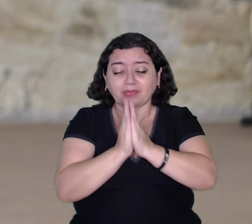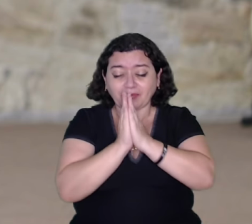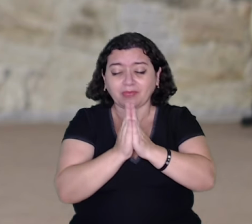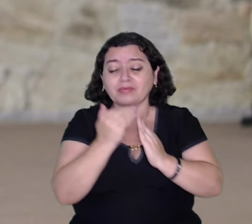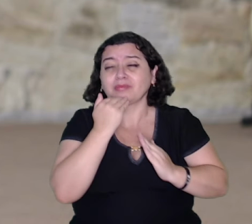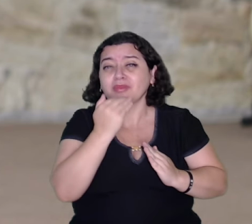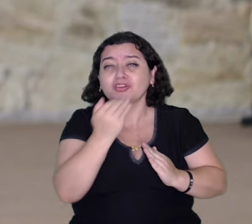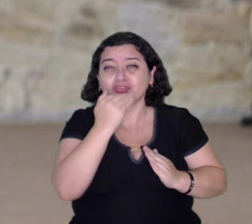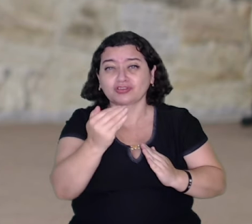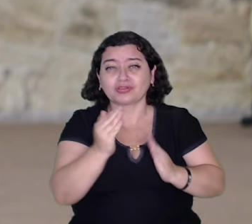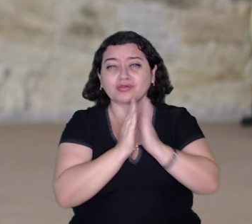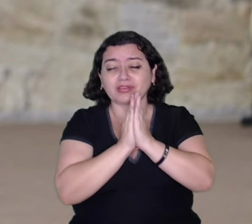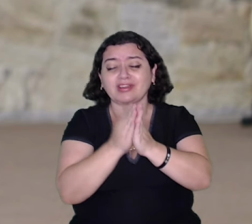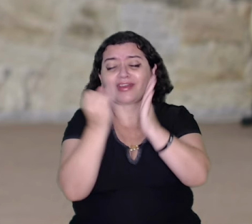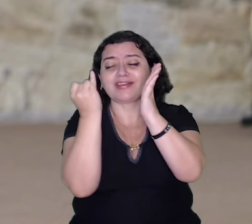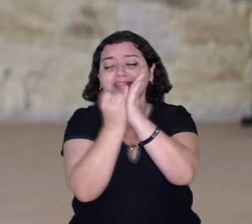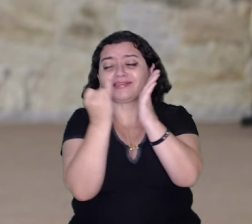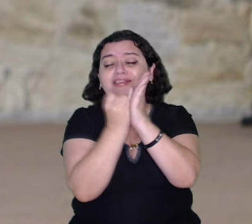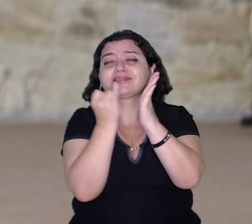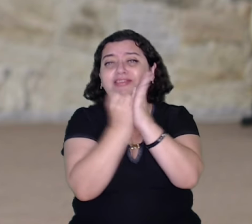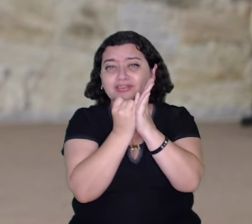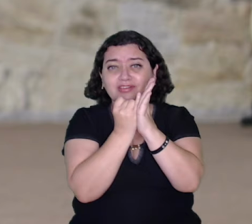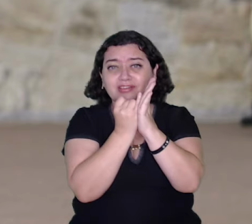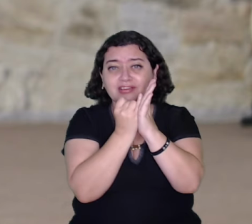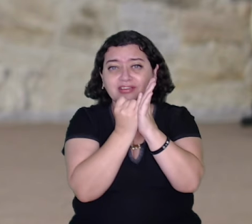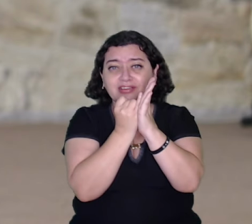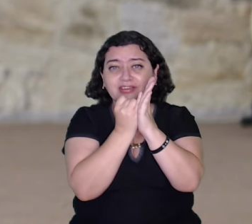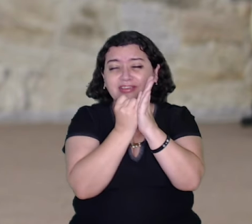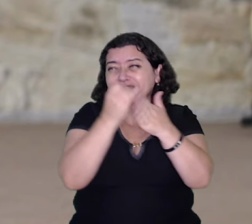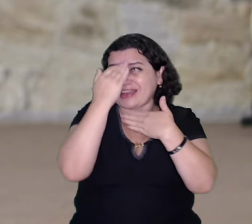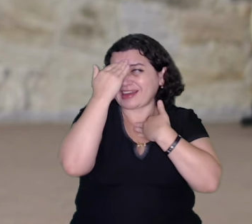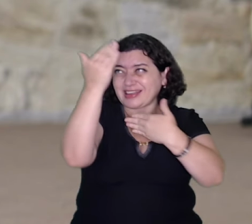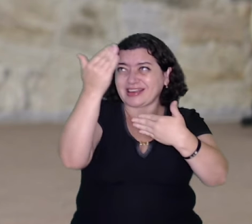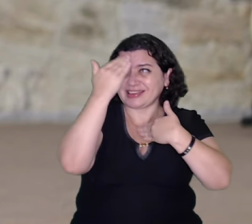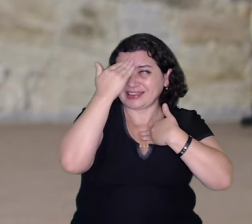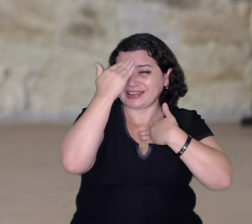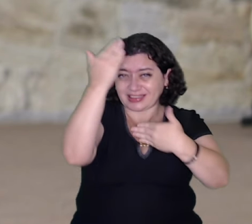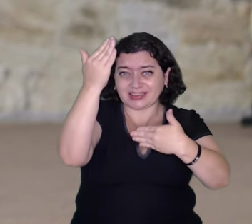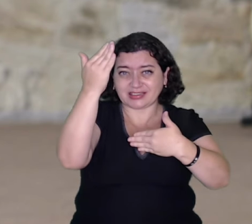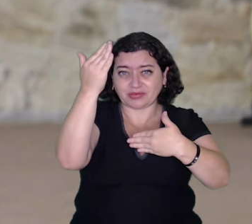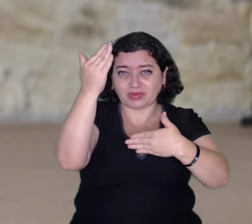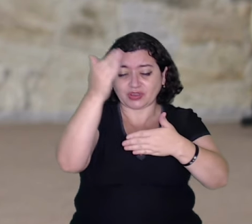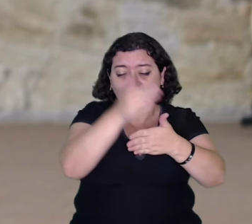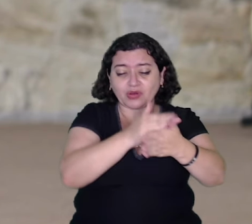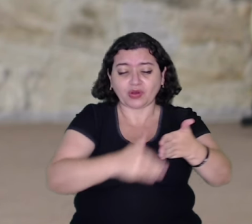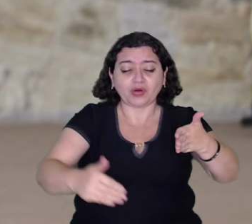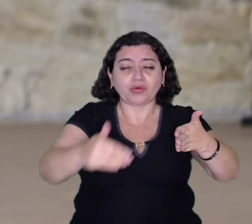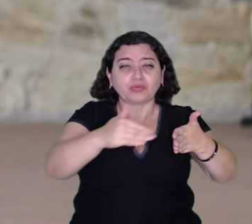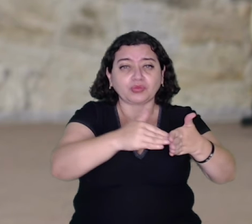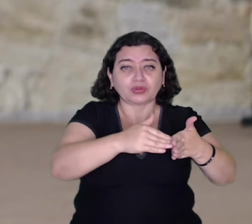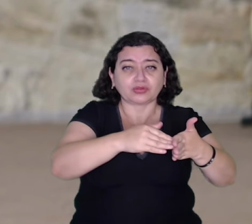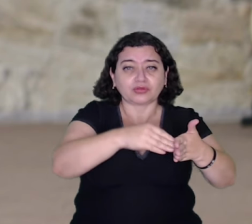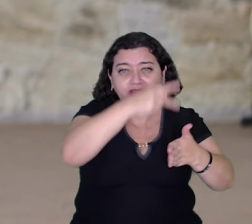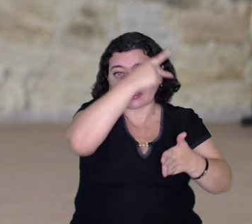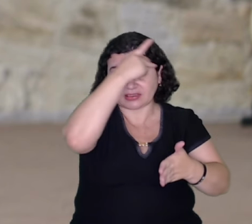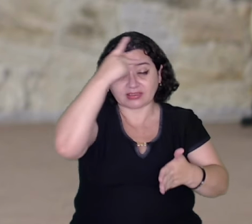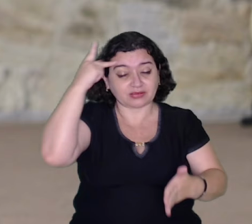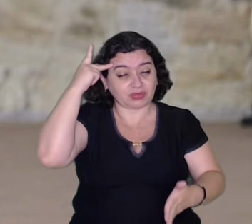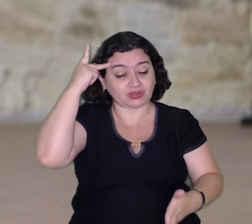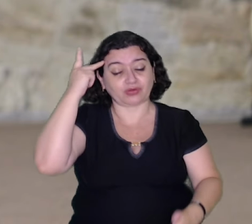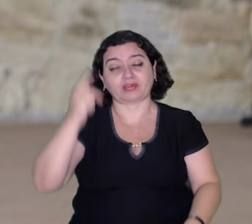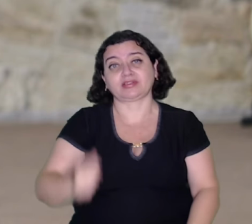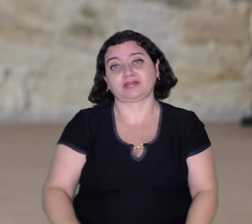orações, intercessões e ações de graça por todos os homens.